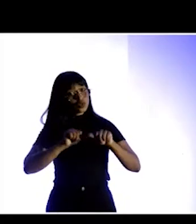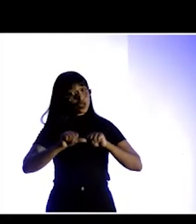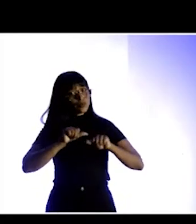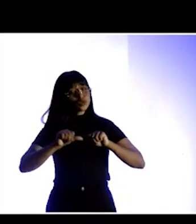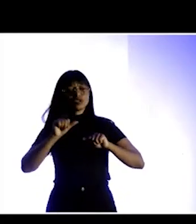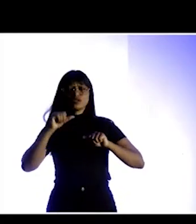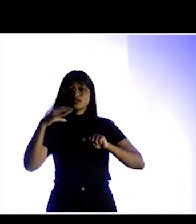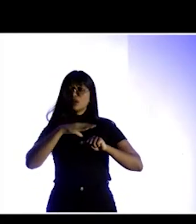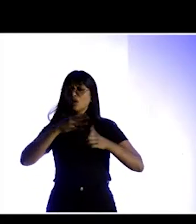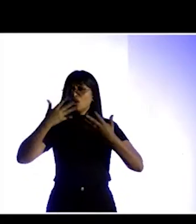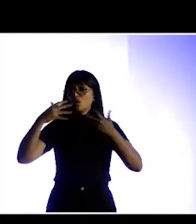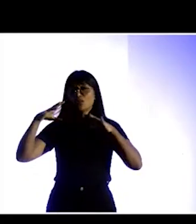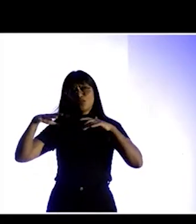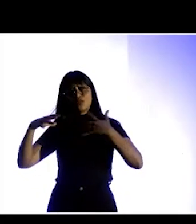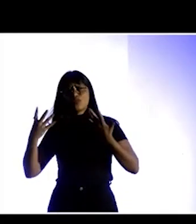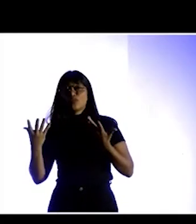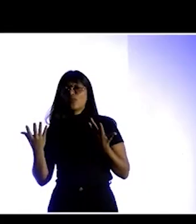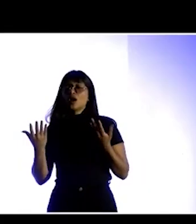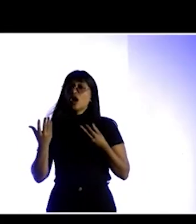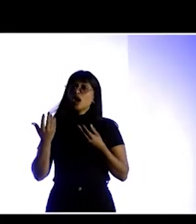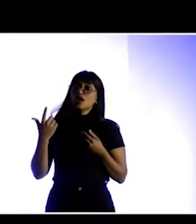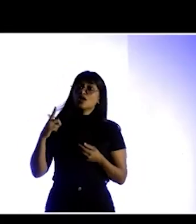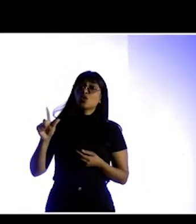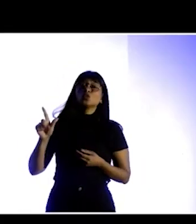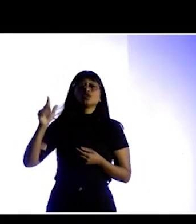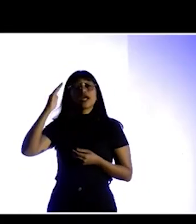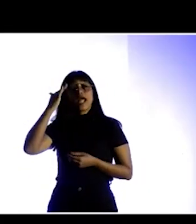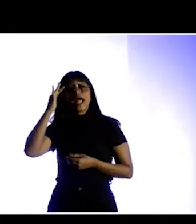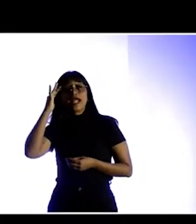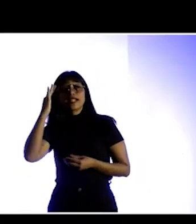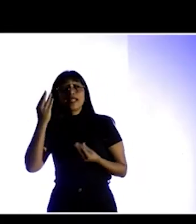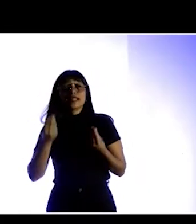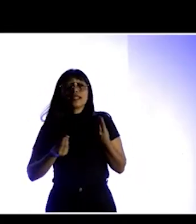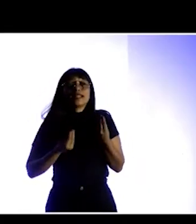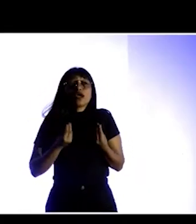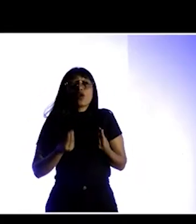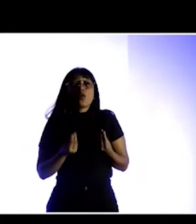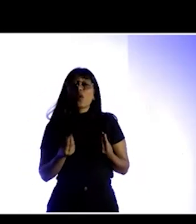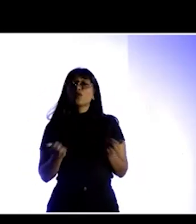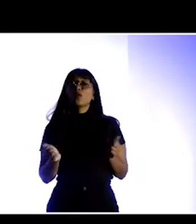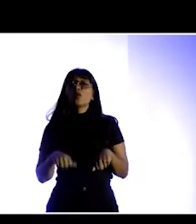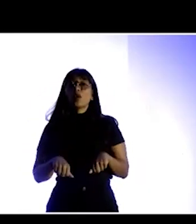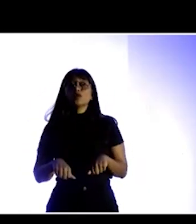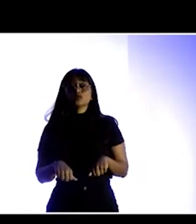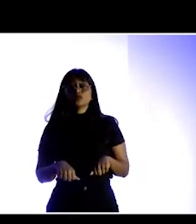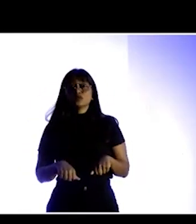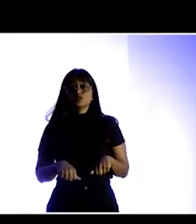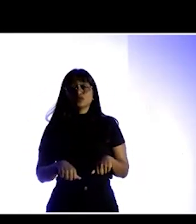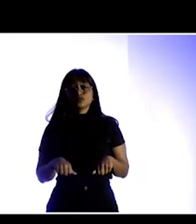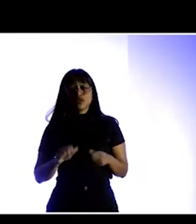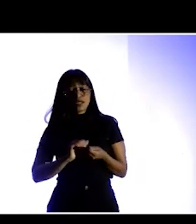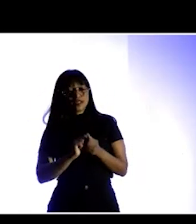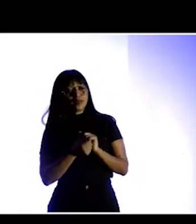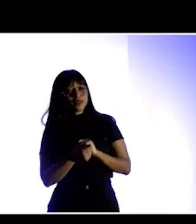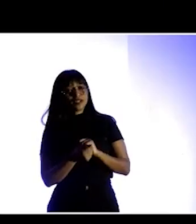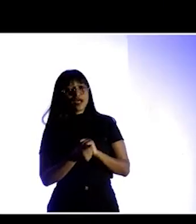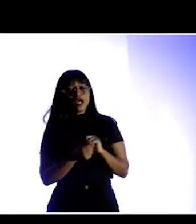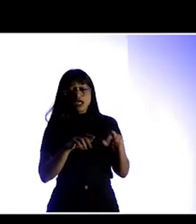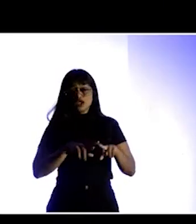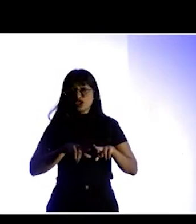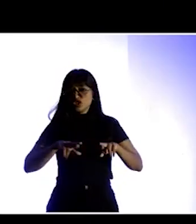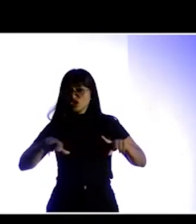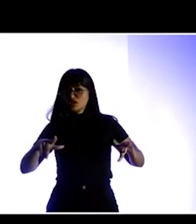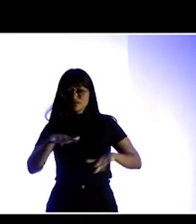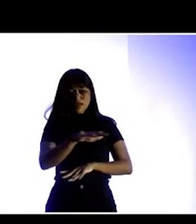fundamental para a gente poder entender e fazer aquele nexus, né, entre os diferentes setores. Temos investido